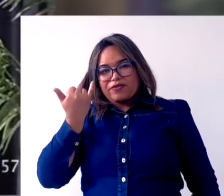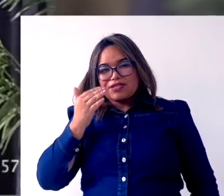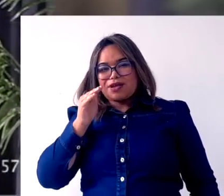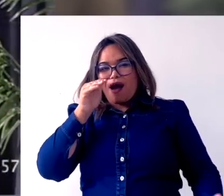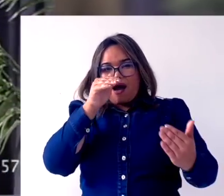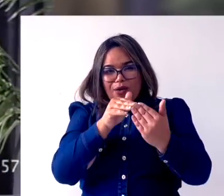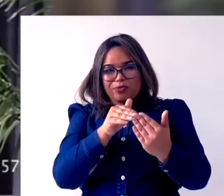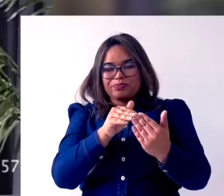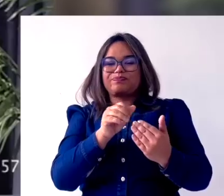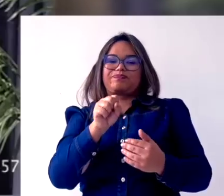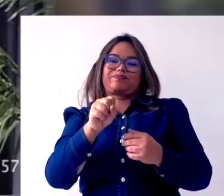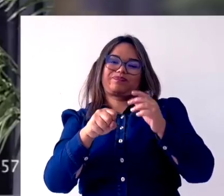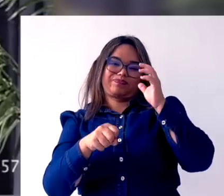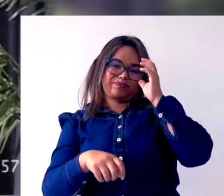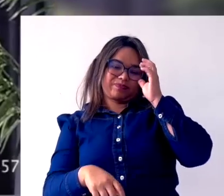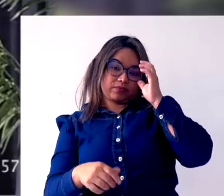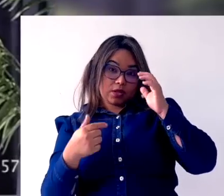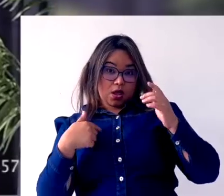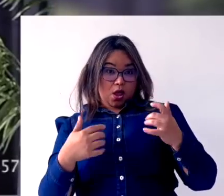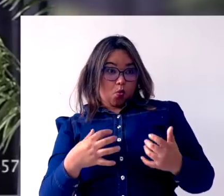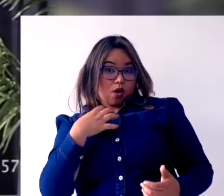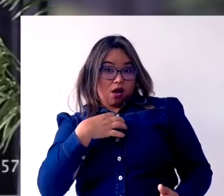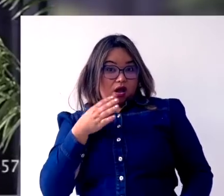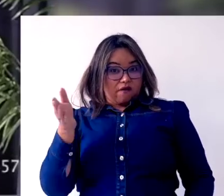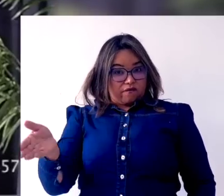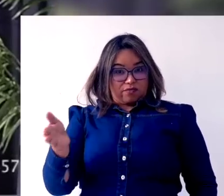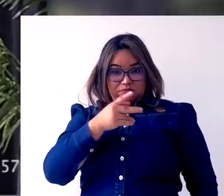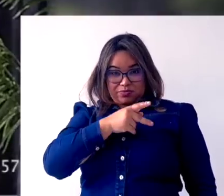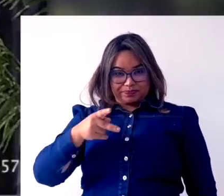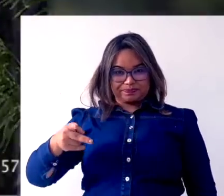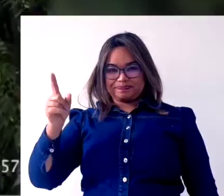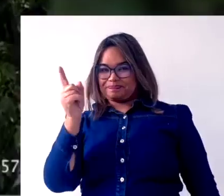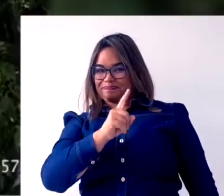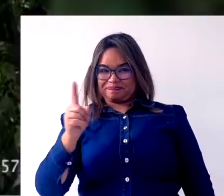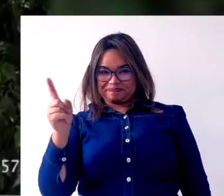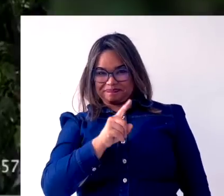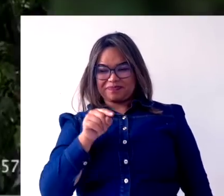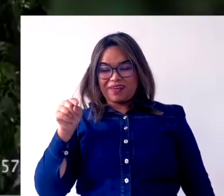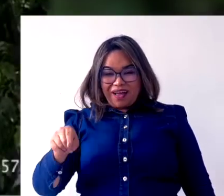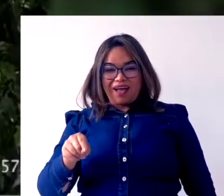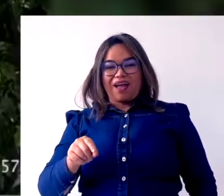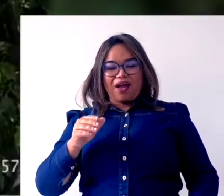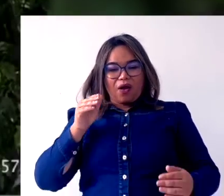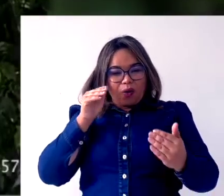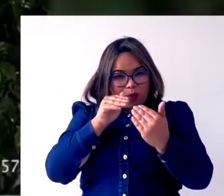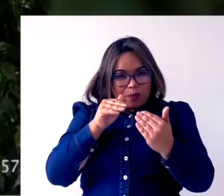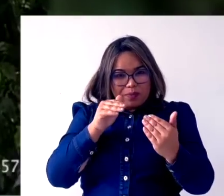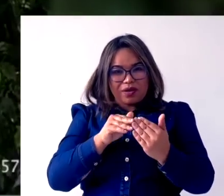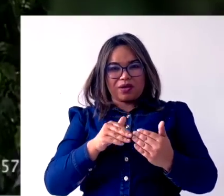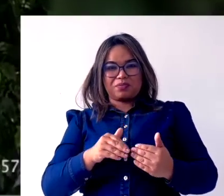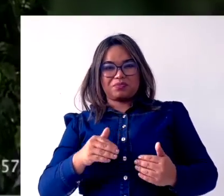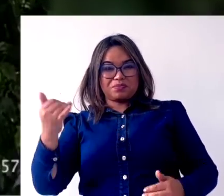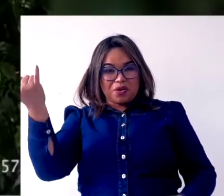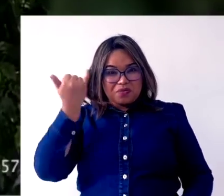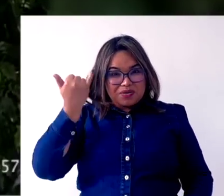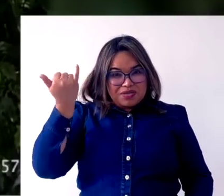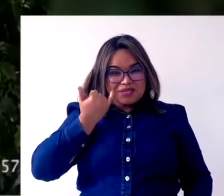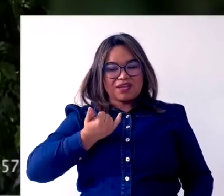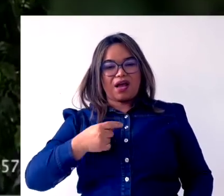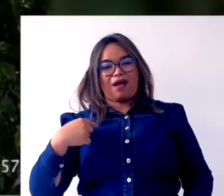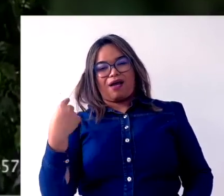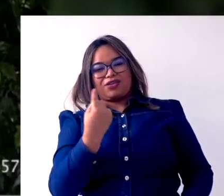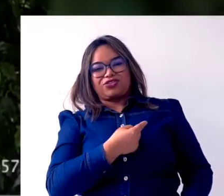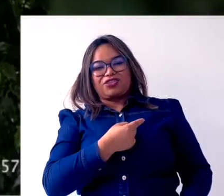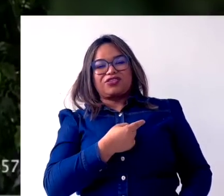Será que eu estou zangado com ele? Não, claro que não. Ele está cumprindo a profecia. E isso significa que nós vamos voltar para casa.